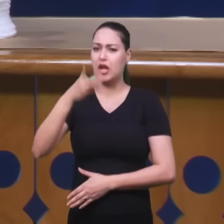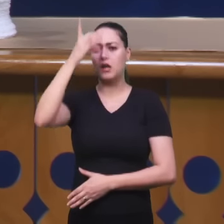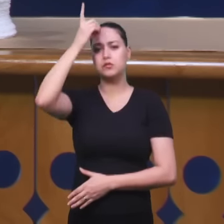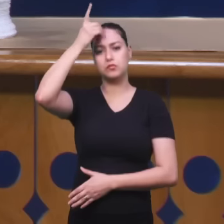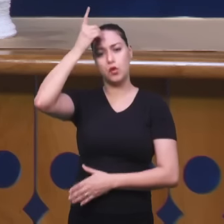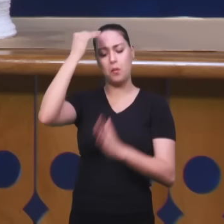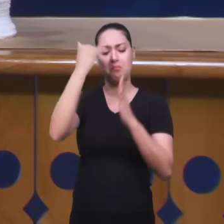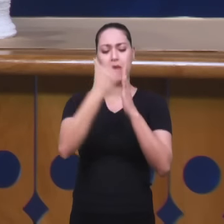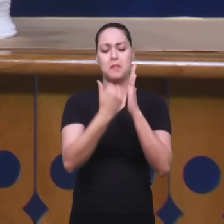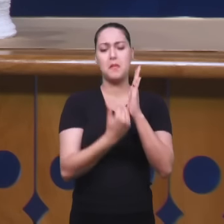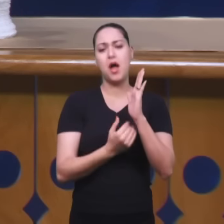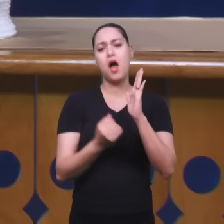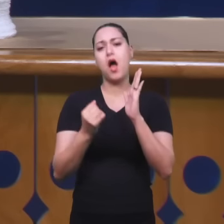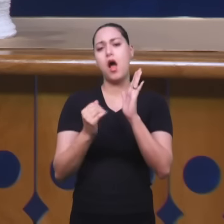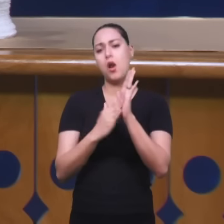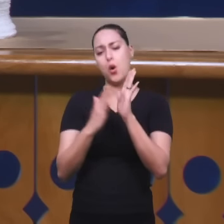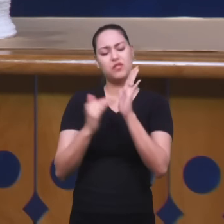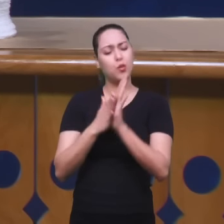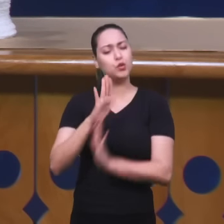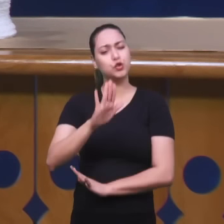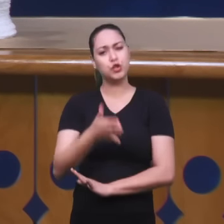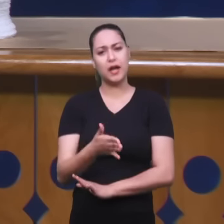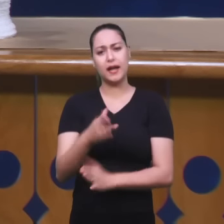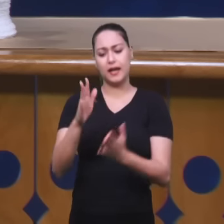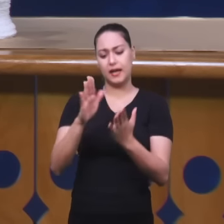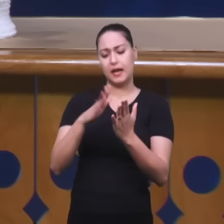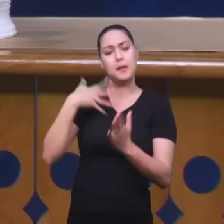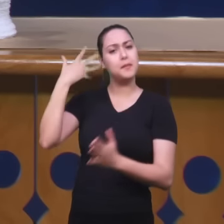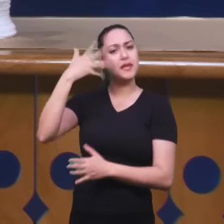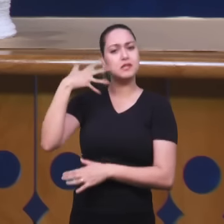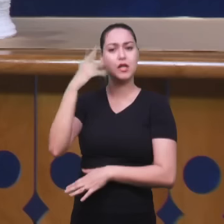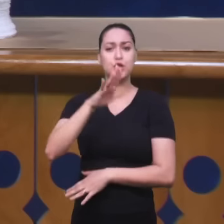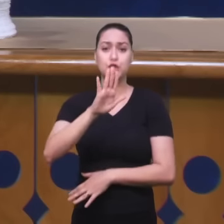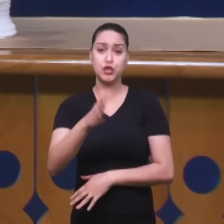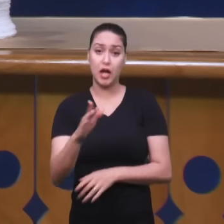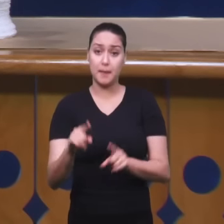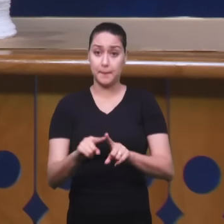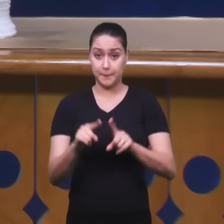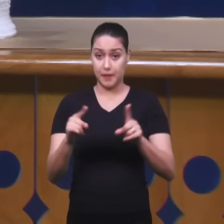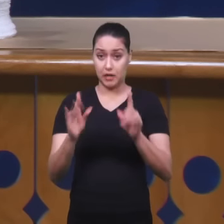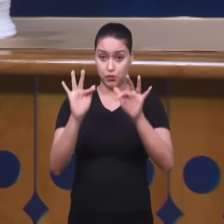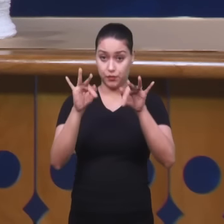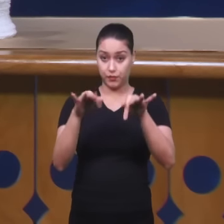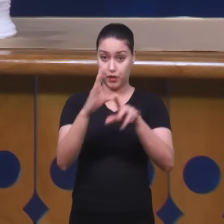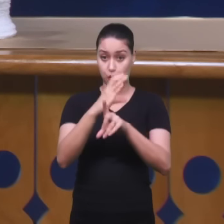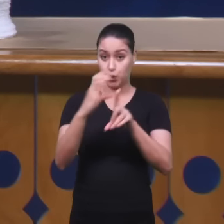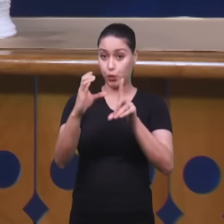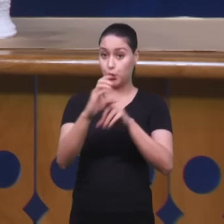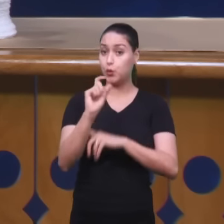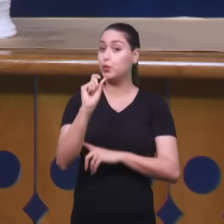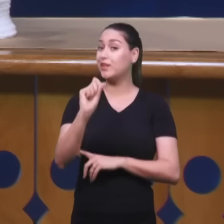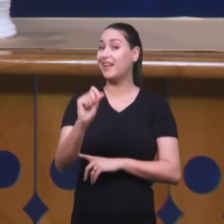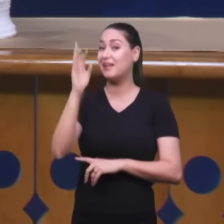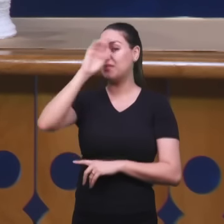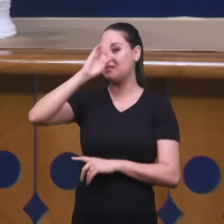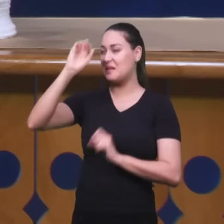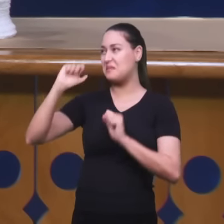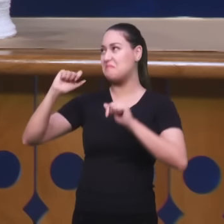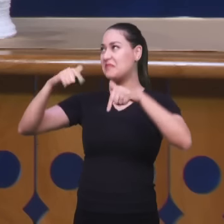Meditamos juntos Na palavra E podemos dizer Que ao final Deste culto O Senhor Nos fez bem